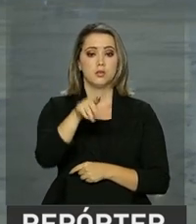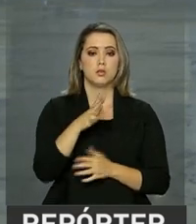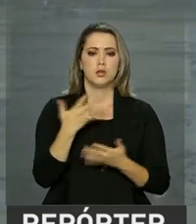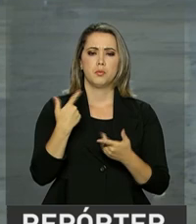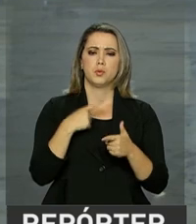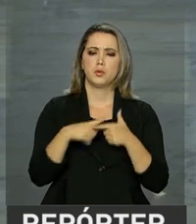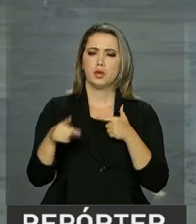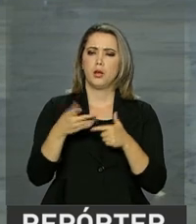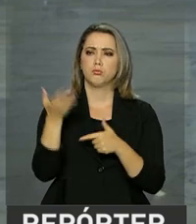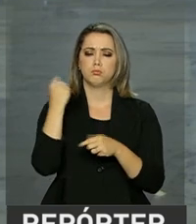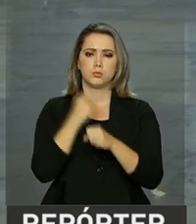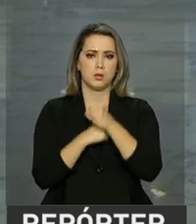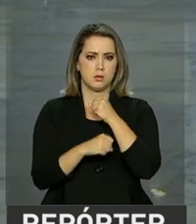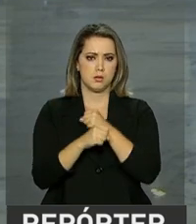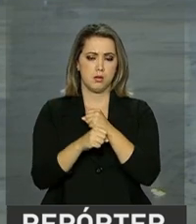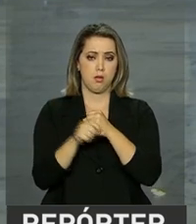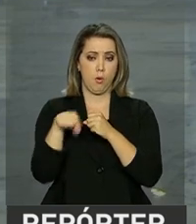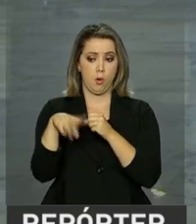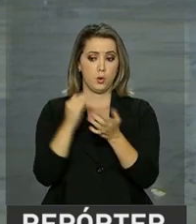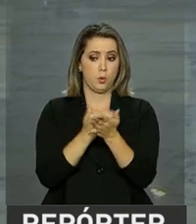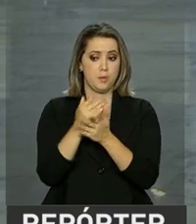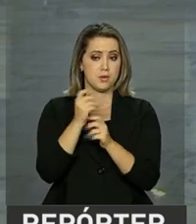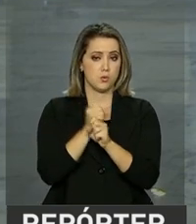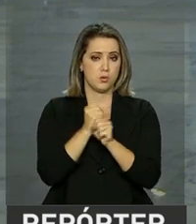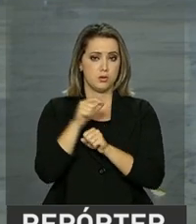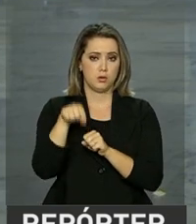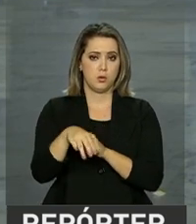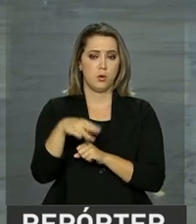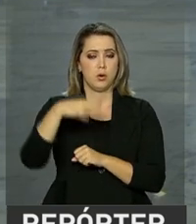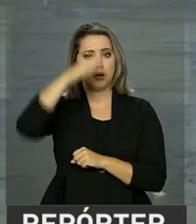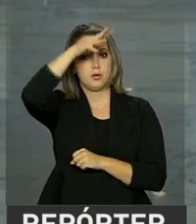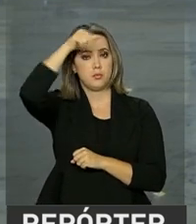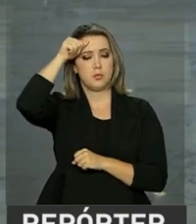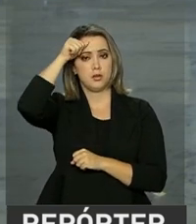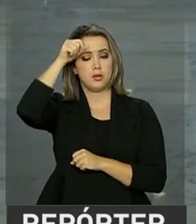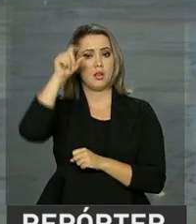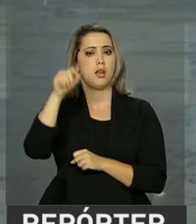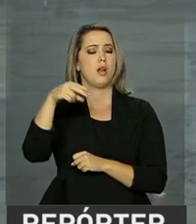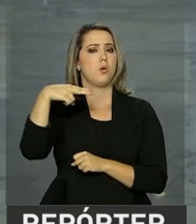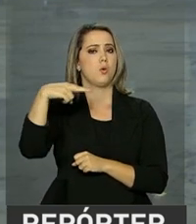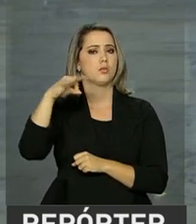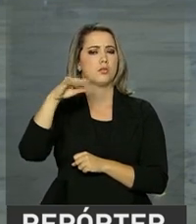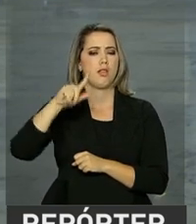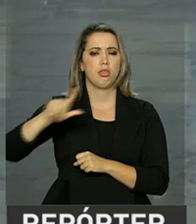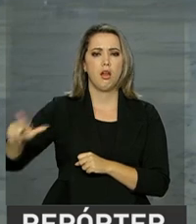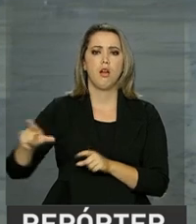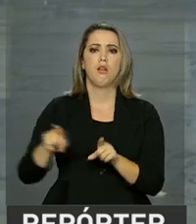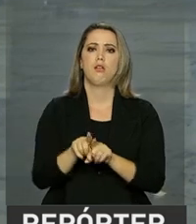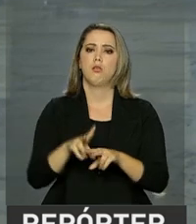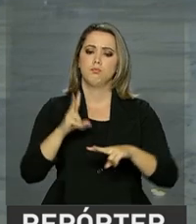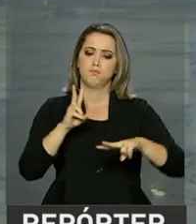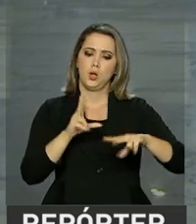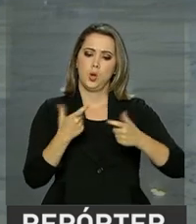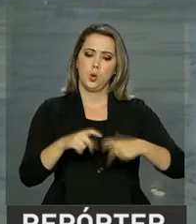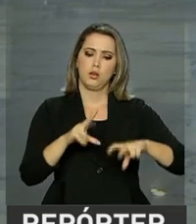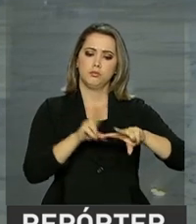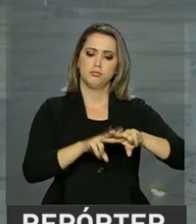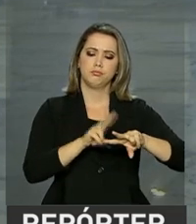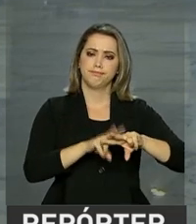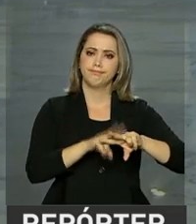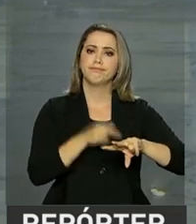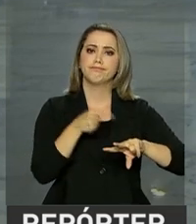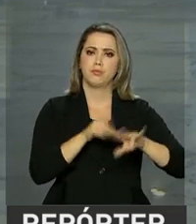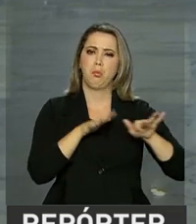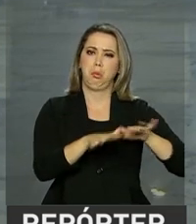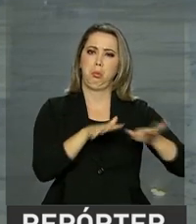rebeliões no início deste ano na cidade de Manaus Boa Vista e em Natal em presídios destas capitais entre as